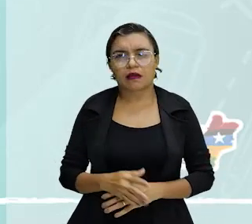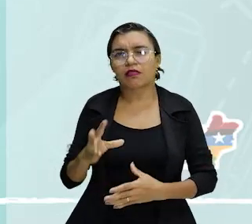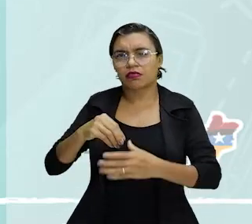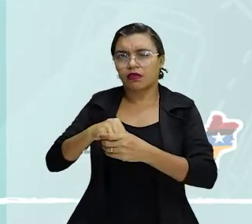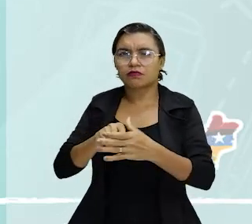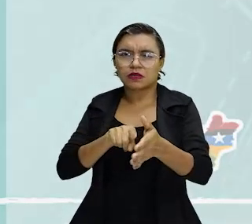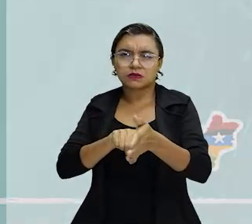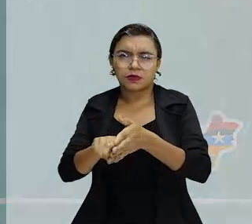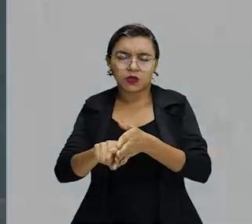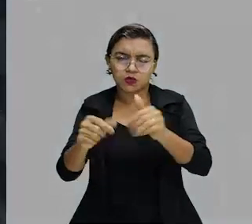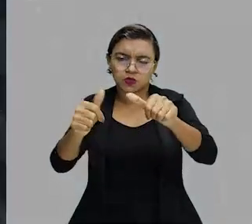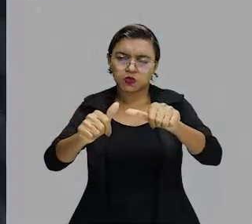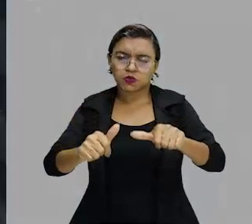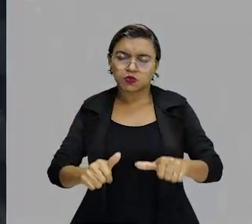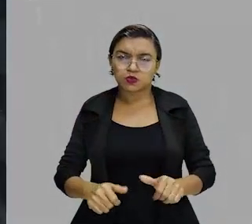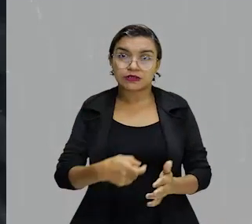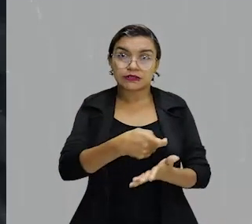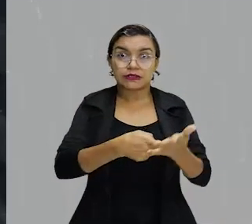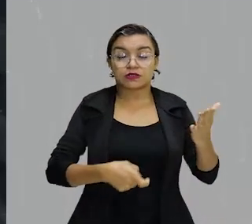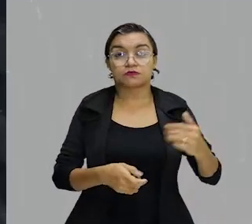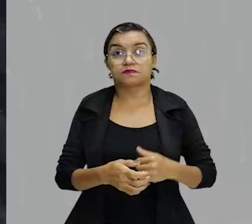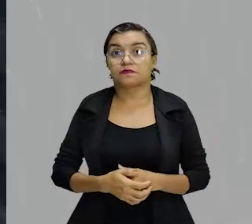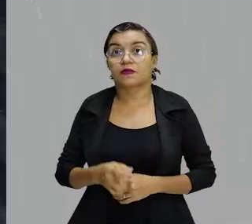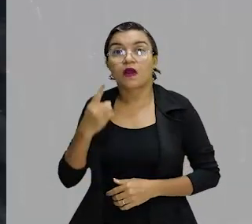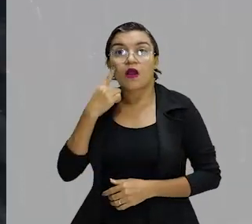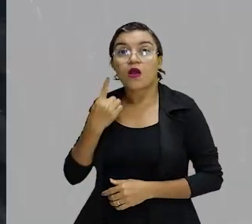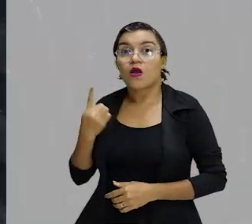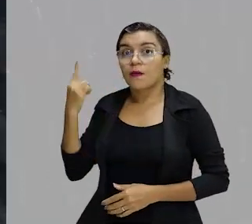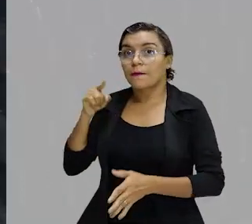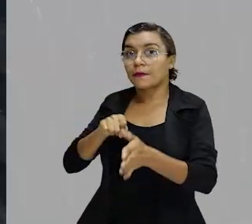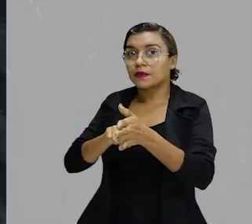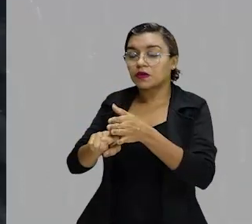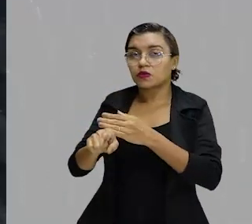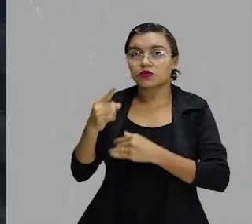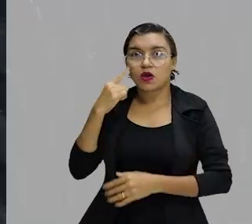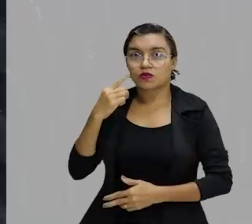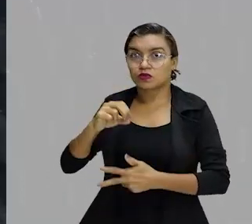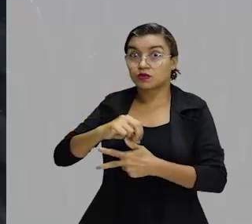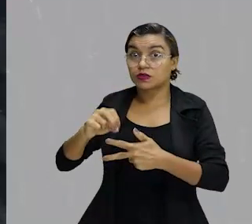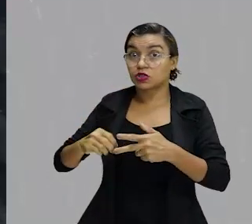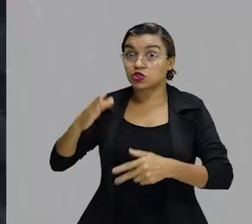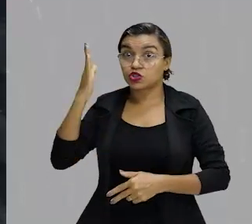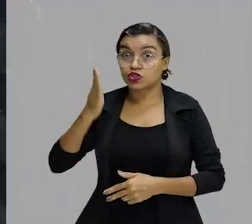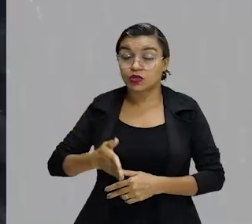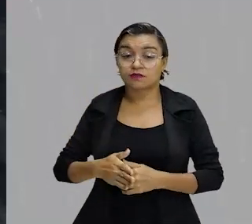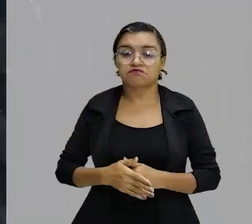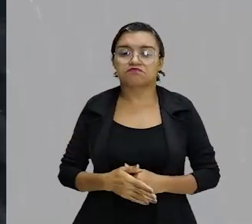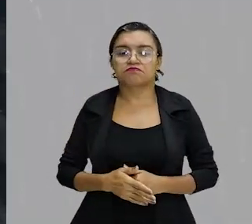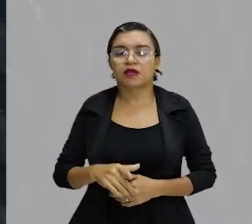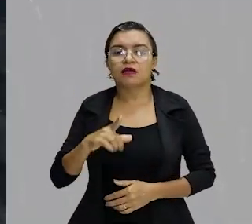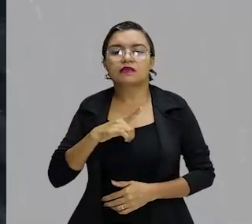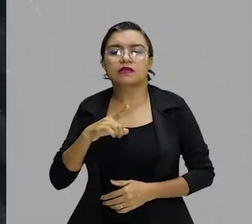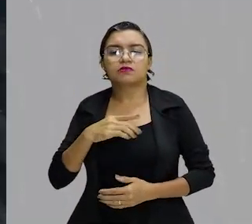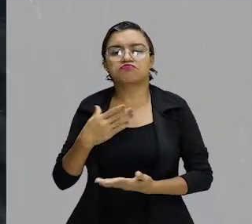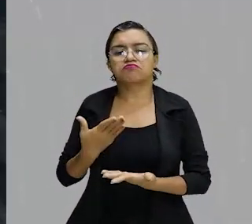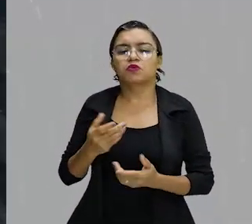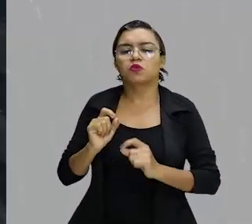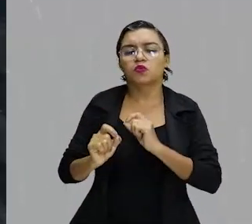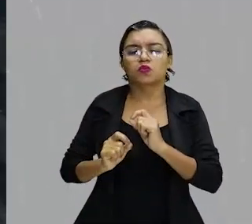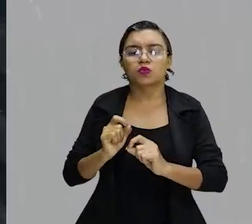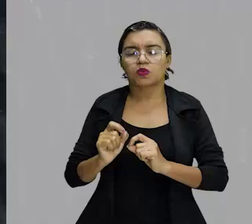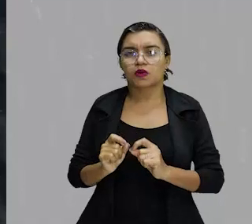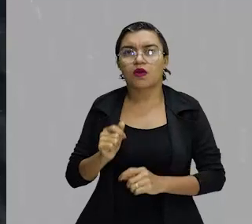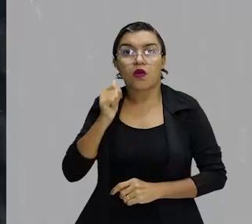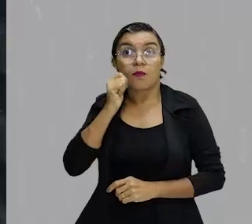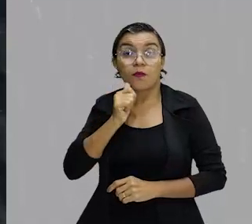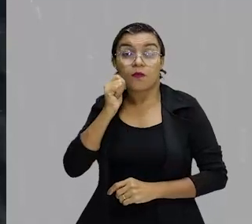fazer essas análises de texto. Essa questão, por exemplo, que já foi citada no Enem, ela trabalha justamente com essa questão da